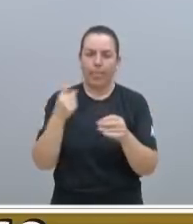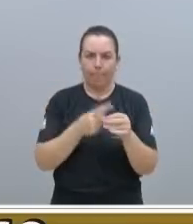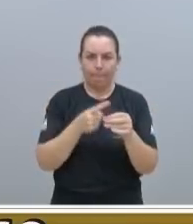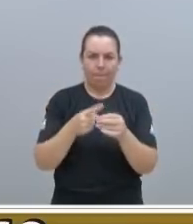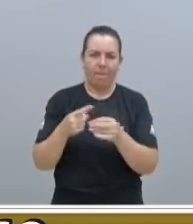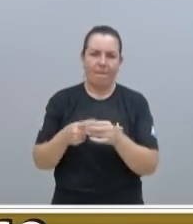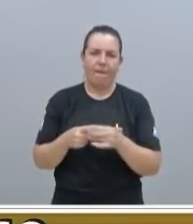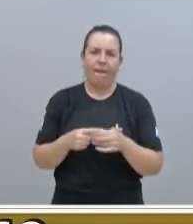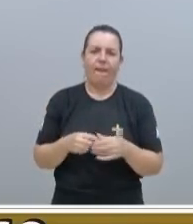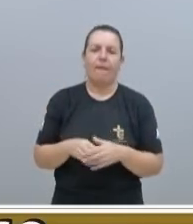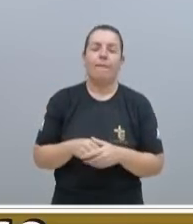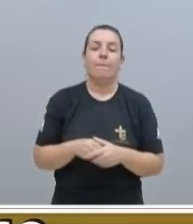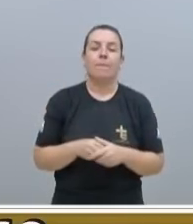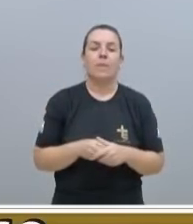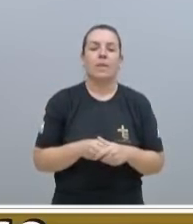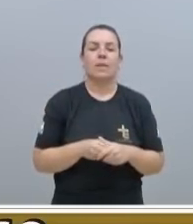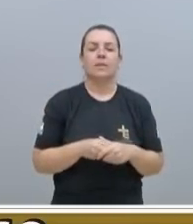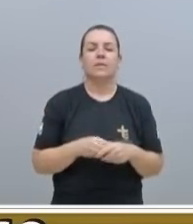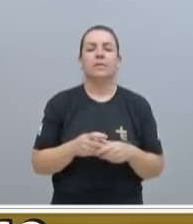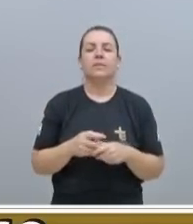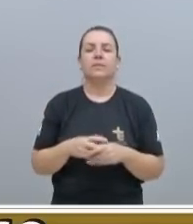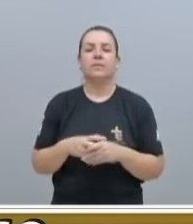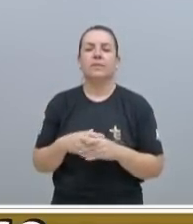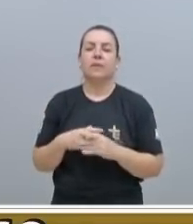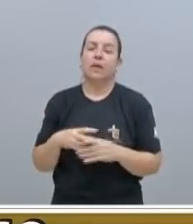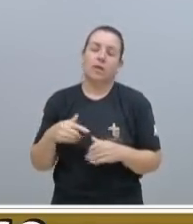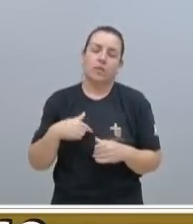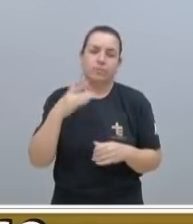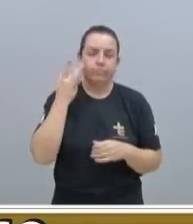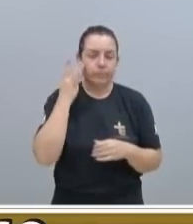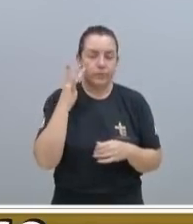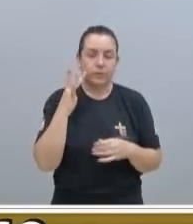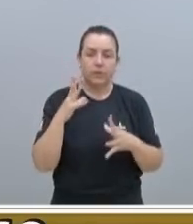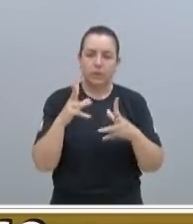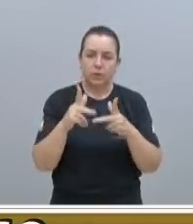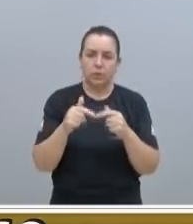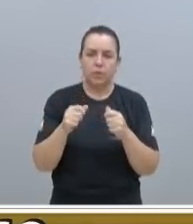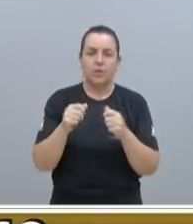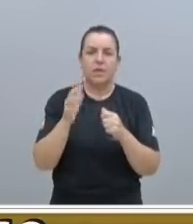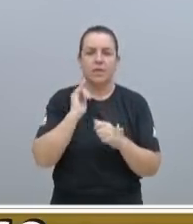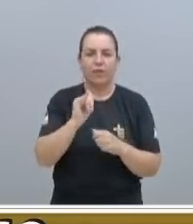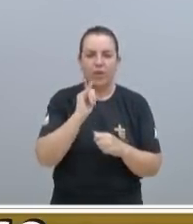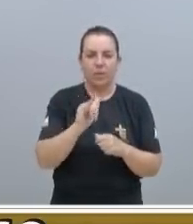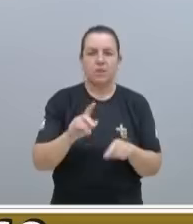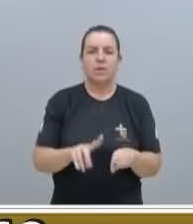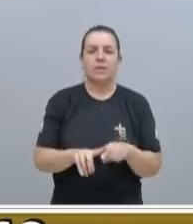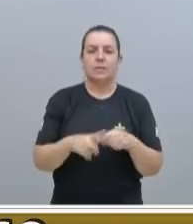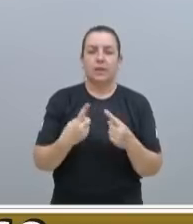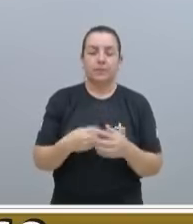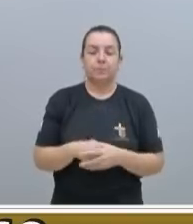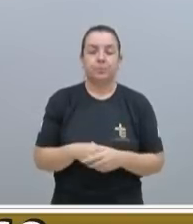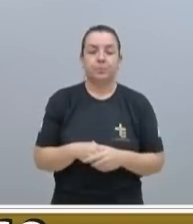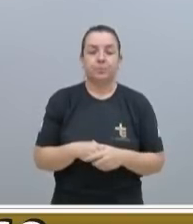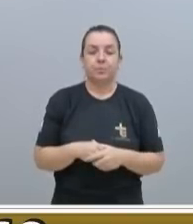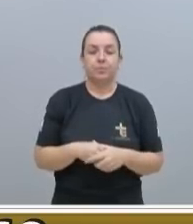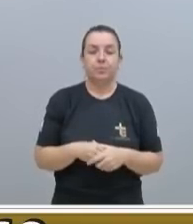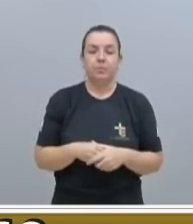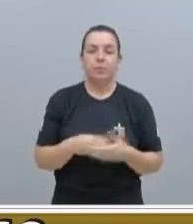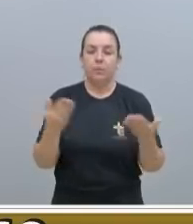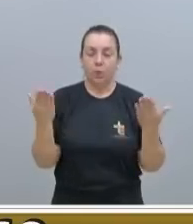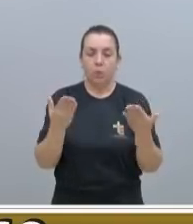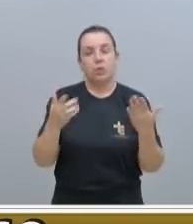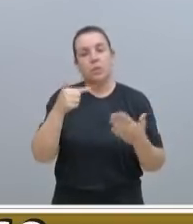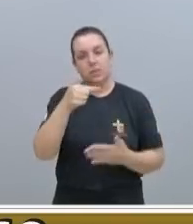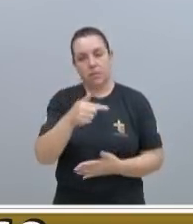sempre eu não consigo absorver todas as informações inclusive eu fui falar da ministra hoje é